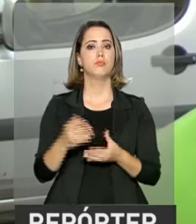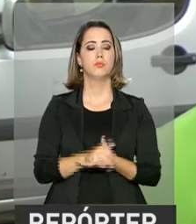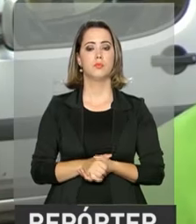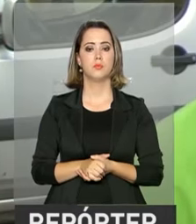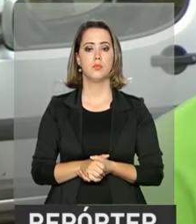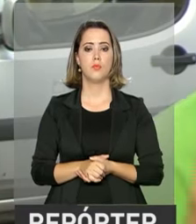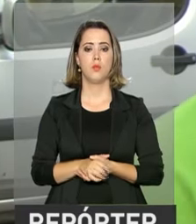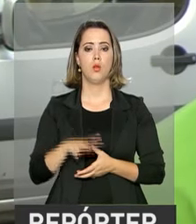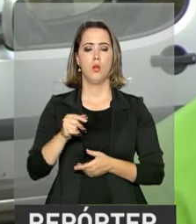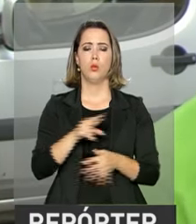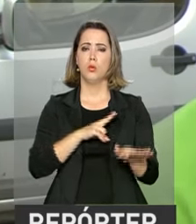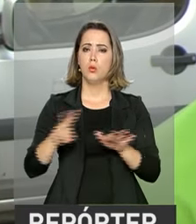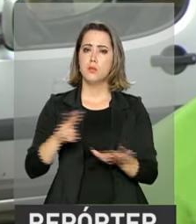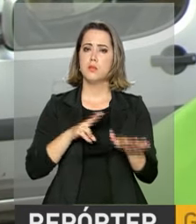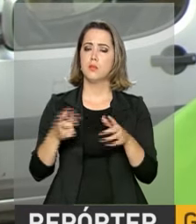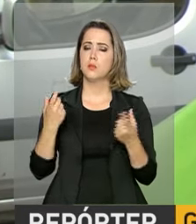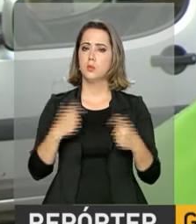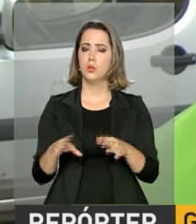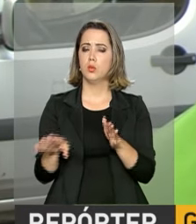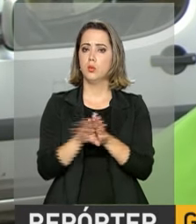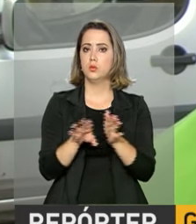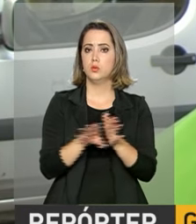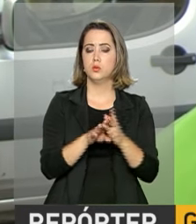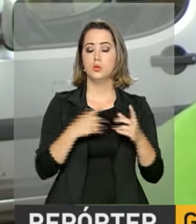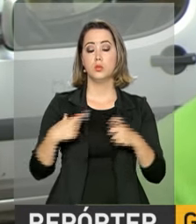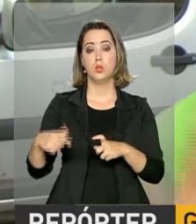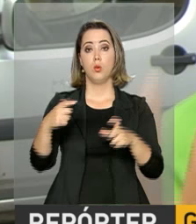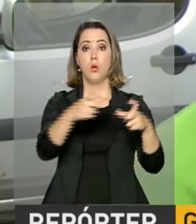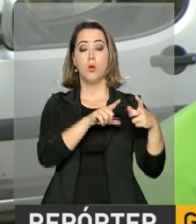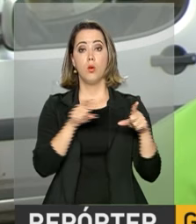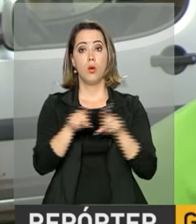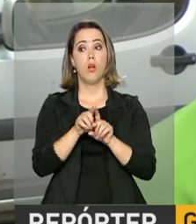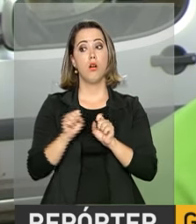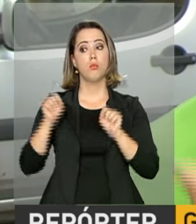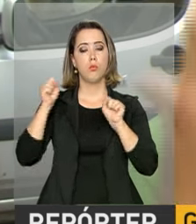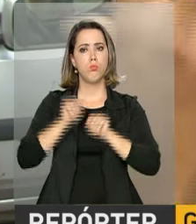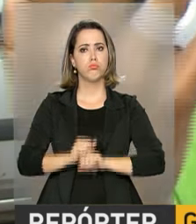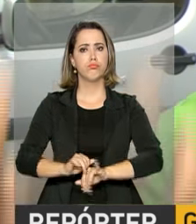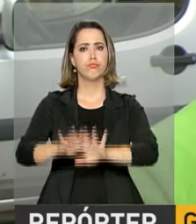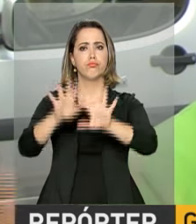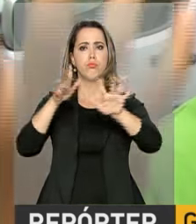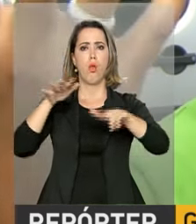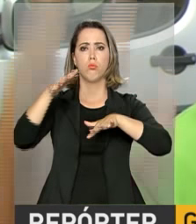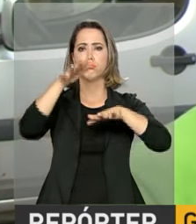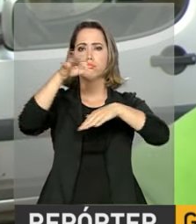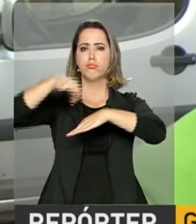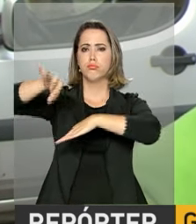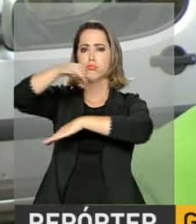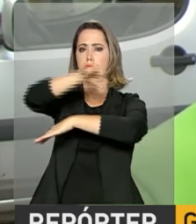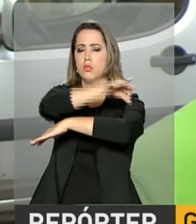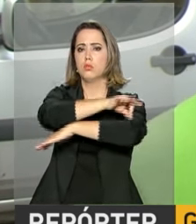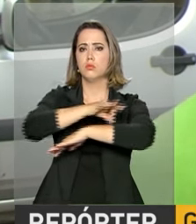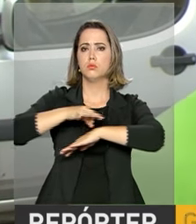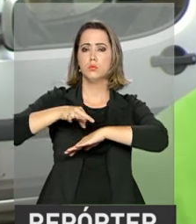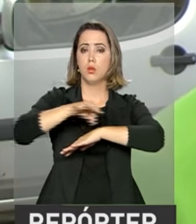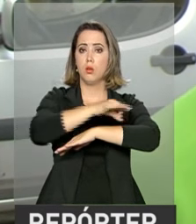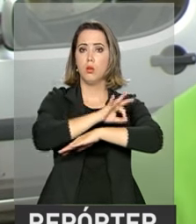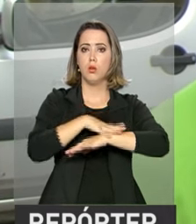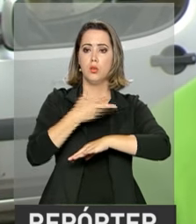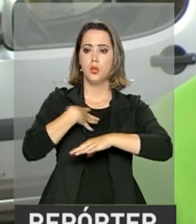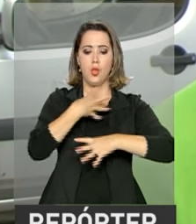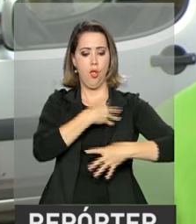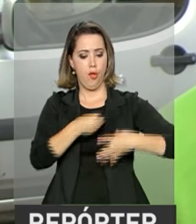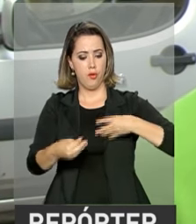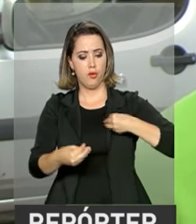Toda semana a gente chega num bairro, numa área que a gente está fazendo o projeto, libera esses mosquitos, eles se reproduzem com os mosquitos que tem no local e seus filhos